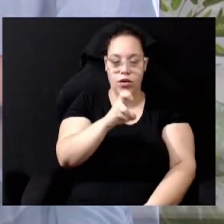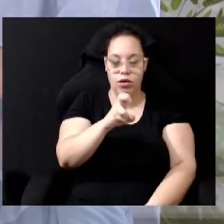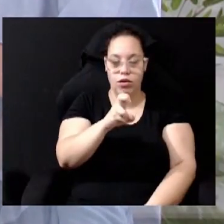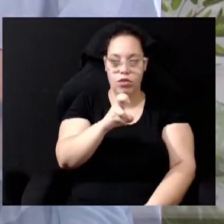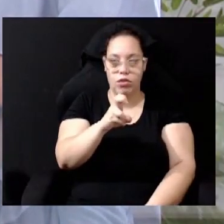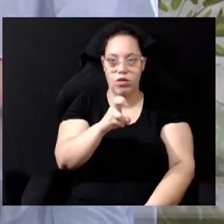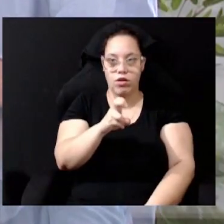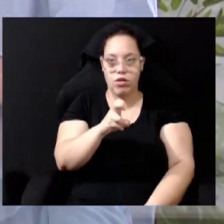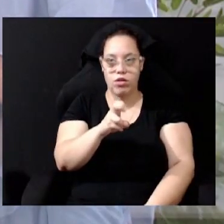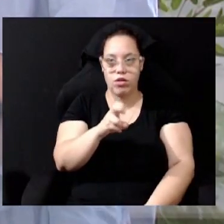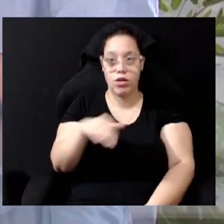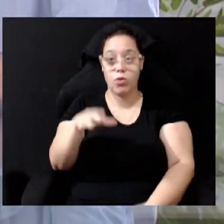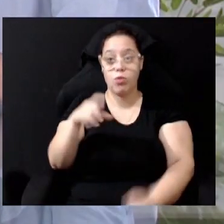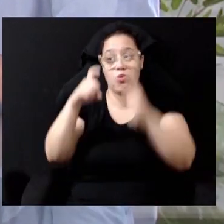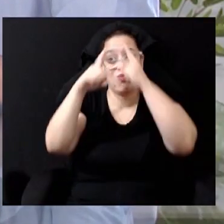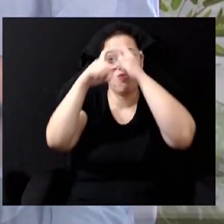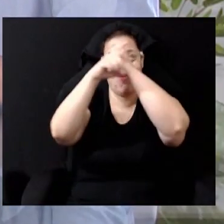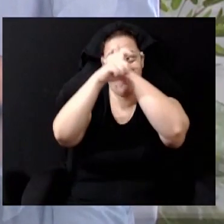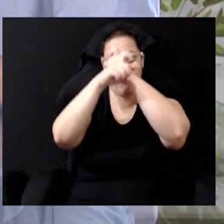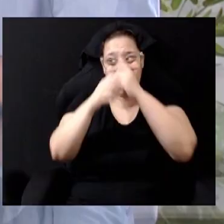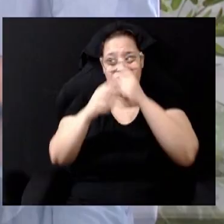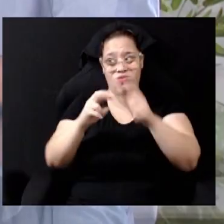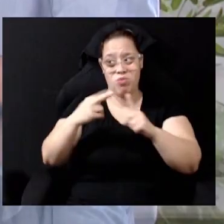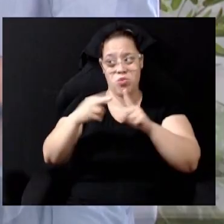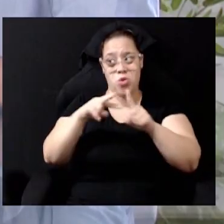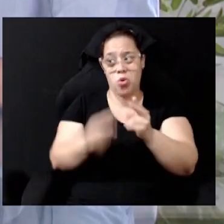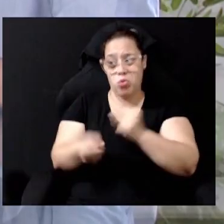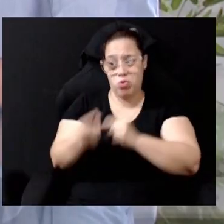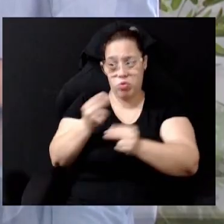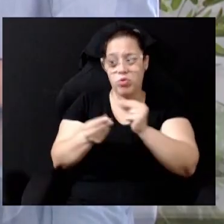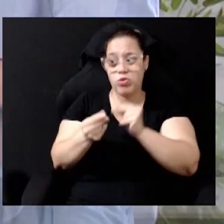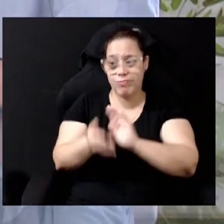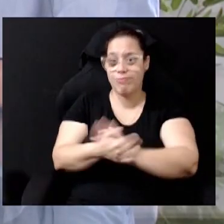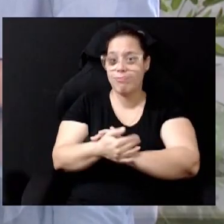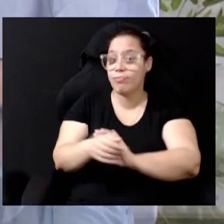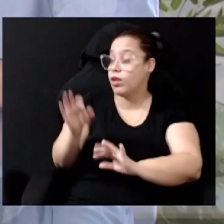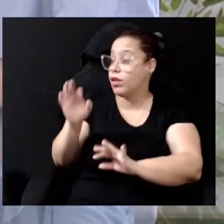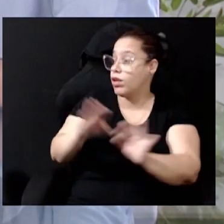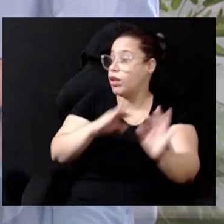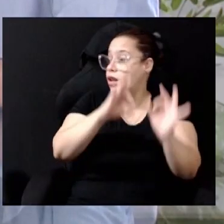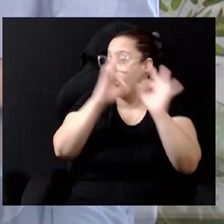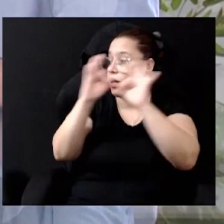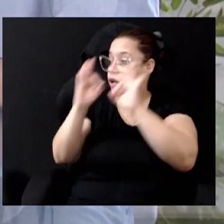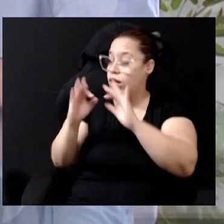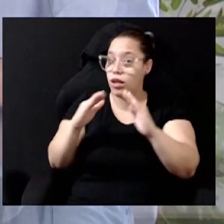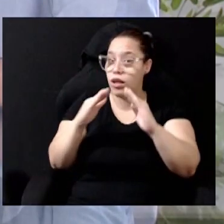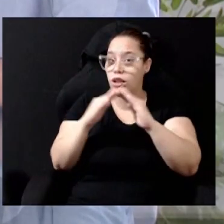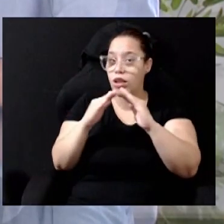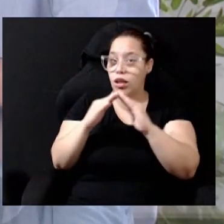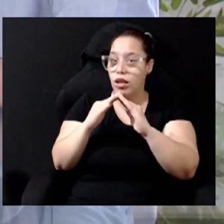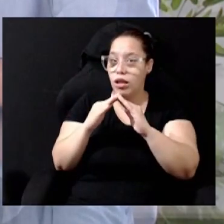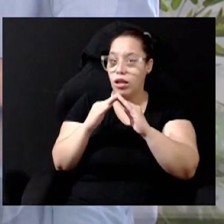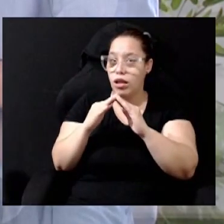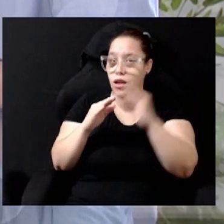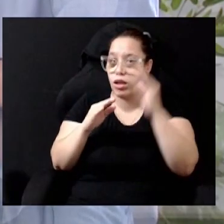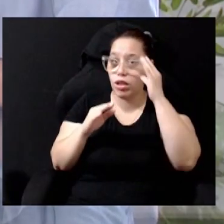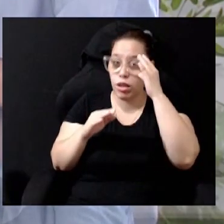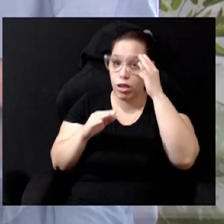pouco complicado do ponto de vista econômico. Para o pessoal que está no vermelho, é indicado eles usarem o 13º